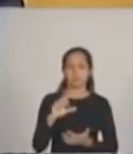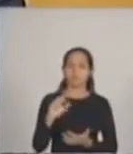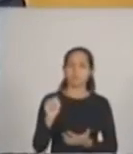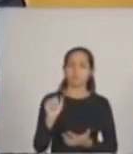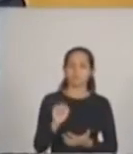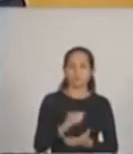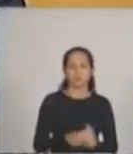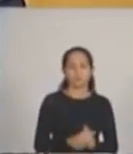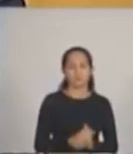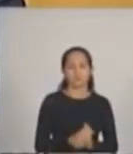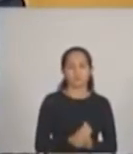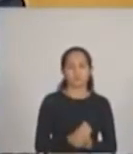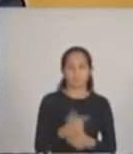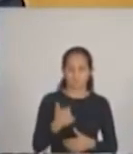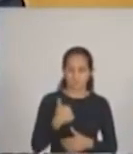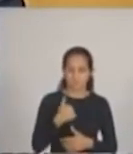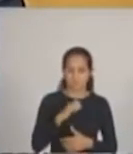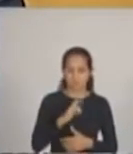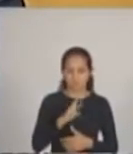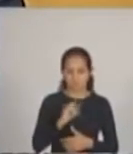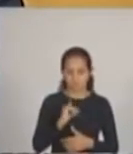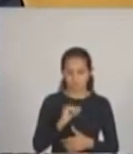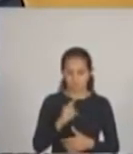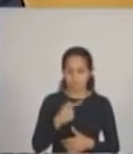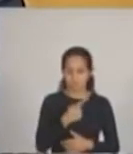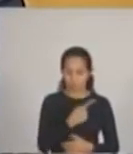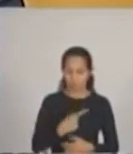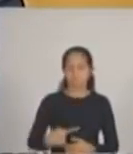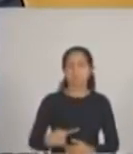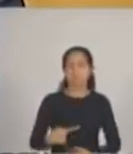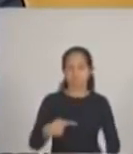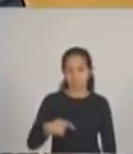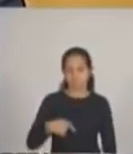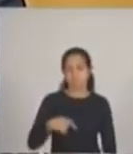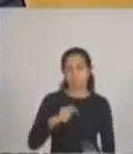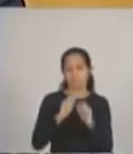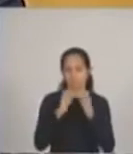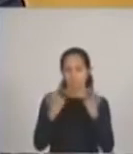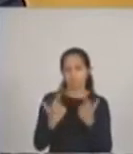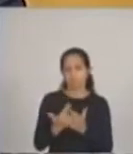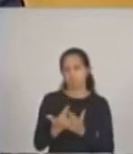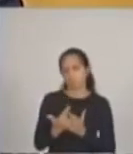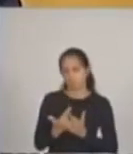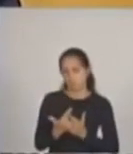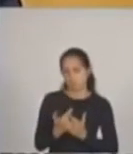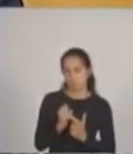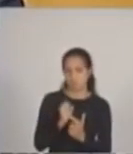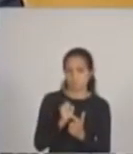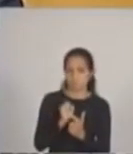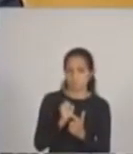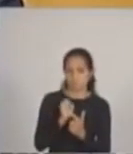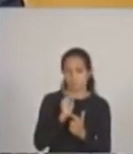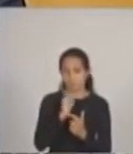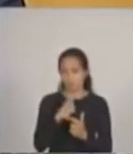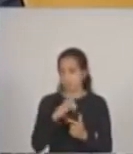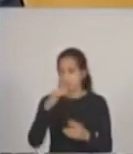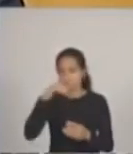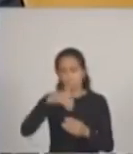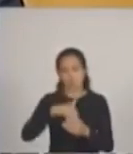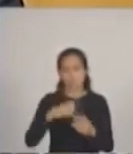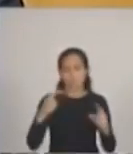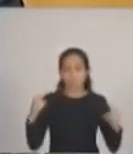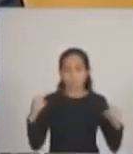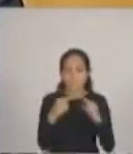Eu, deputado Eric Musso, na condição de presidente da Assembleia Legislativa, só voto em caso de desempate. Então, a